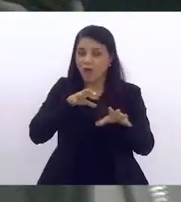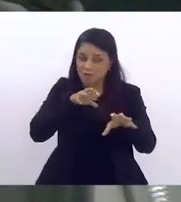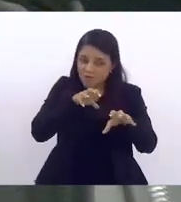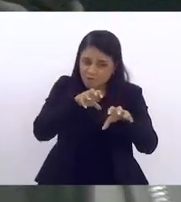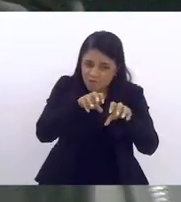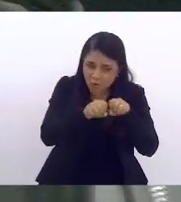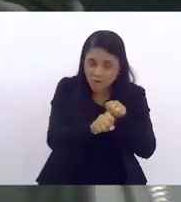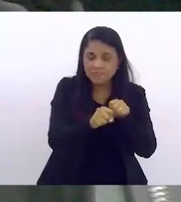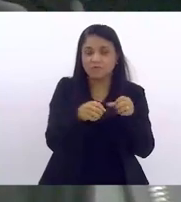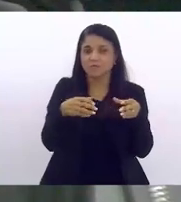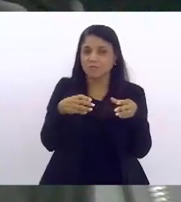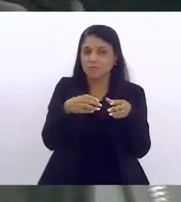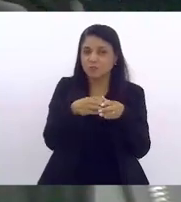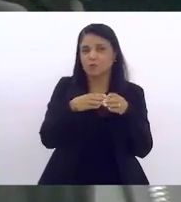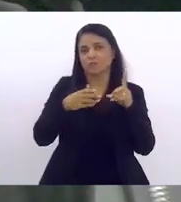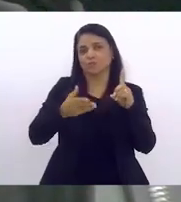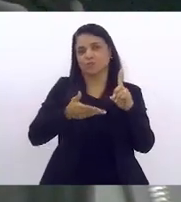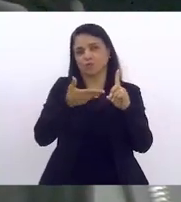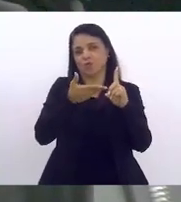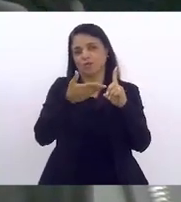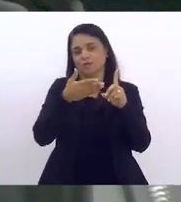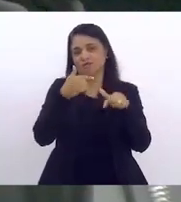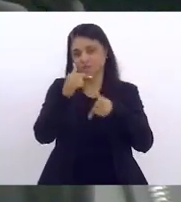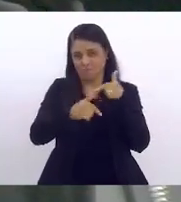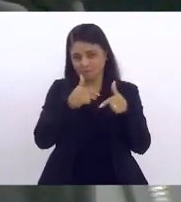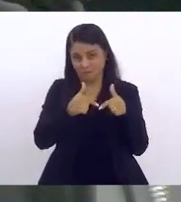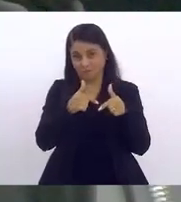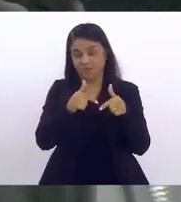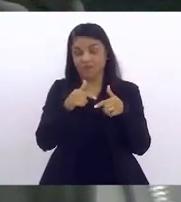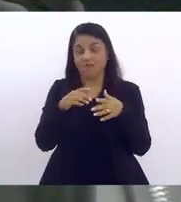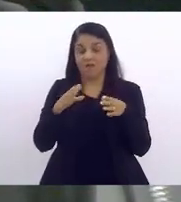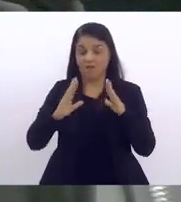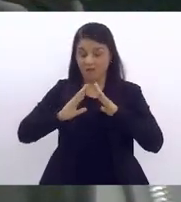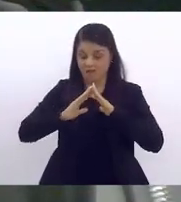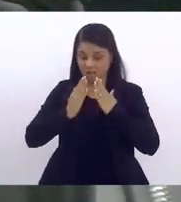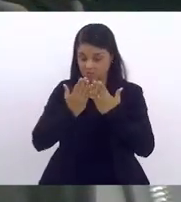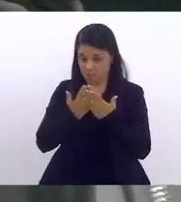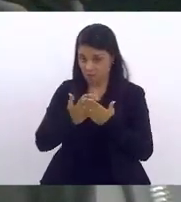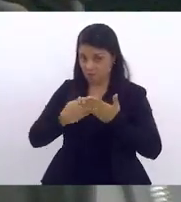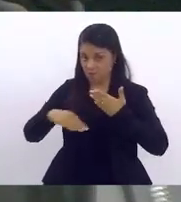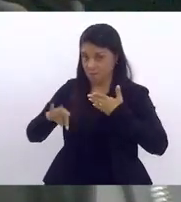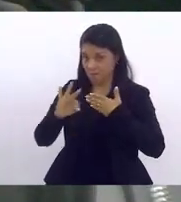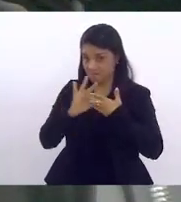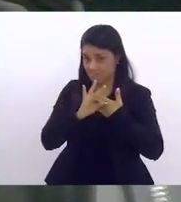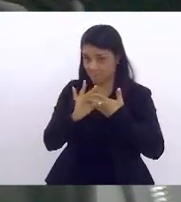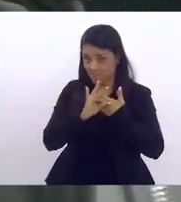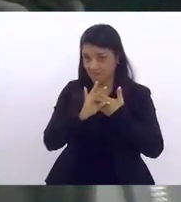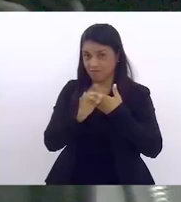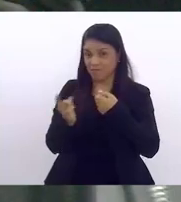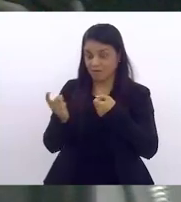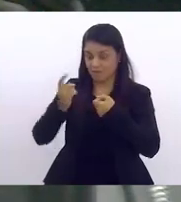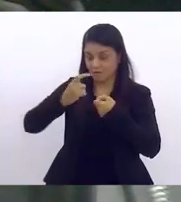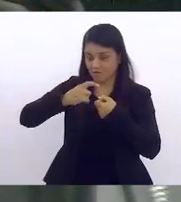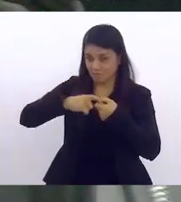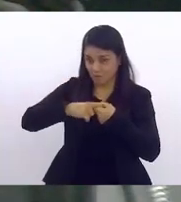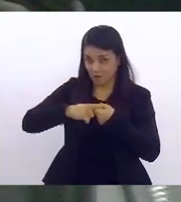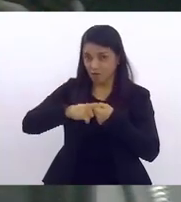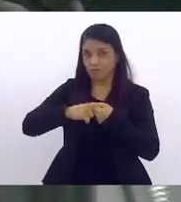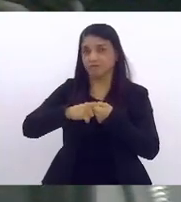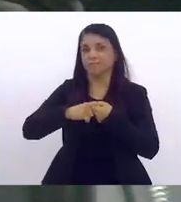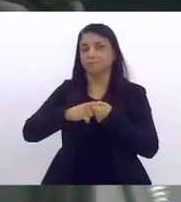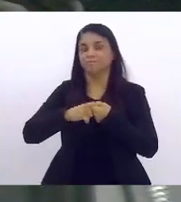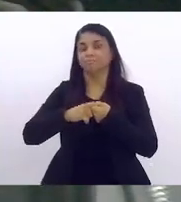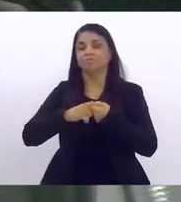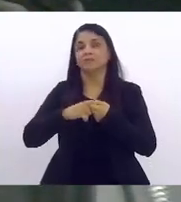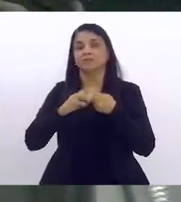dessas trabalhadoras. Então, a Escola Politécnica, ela agora, com a retomada da rede das escolas técnicas do